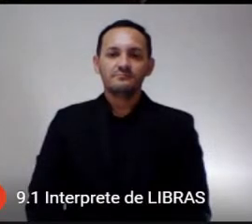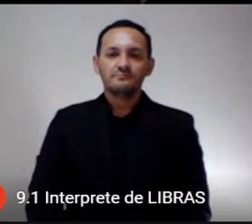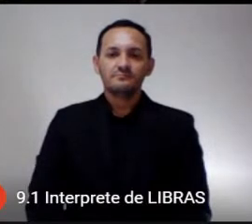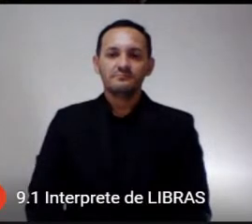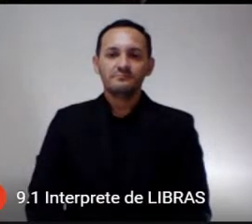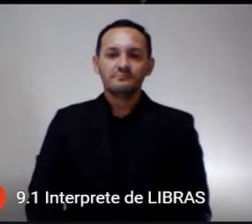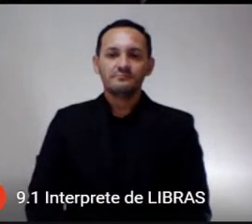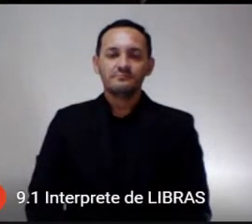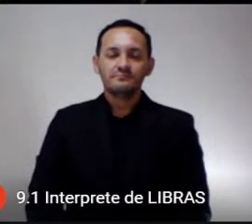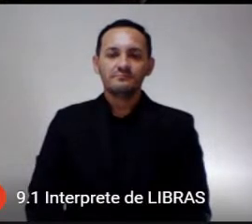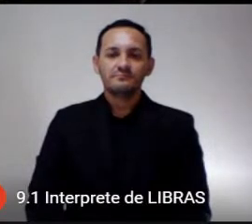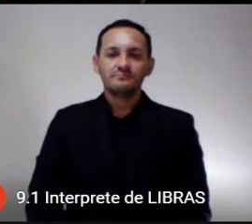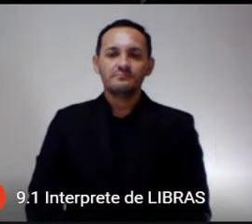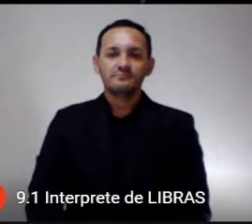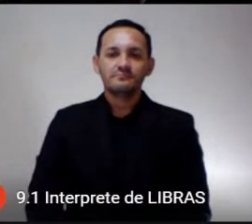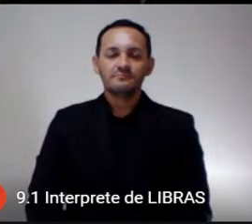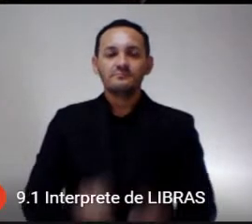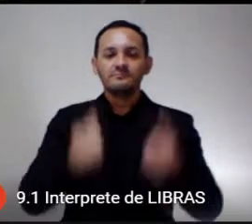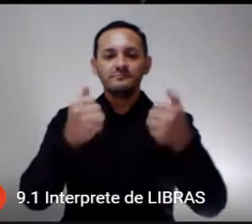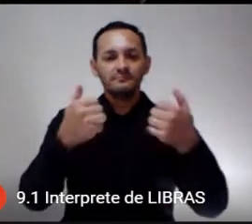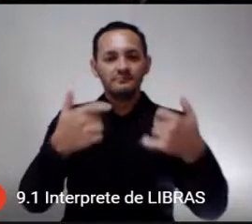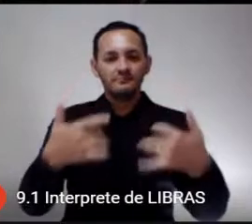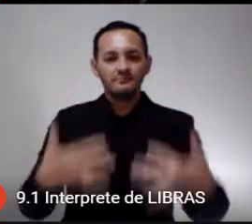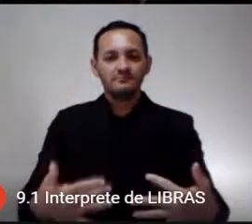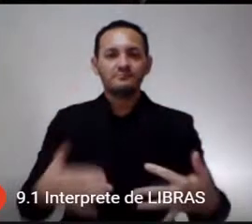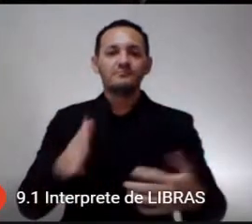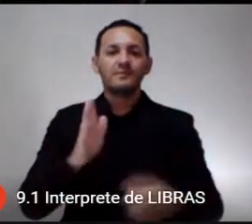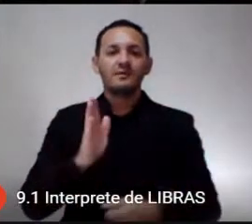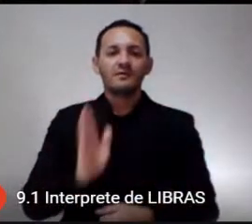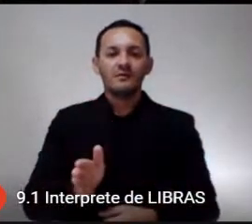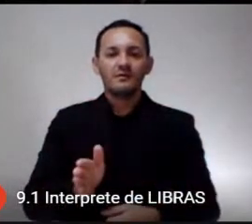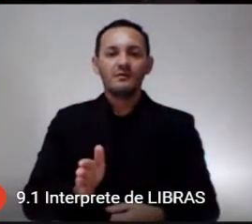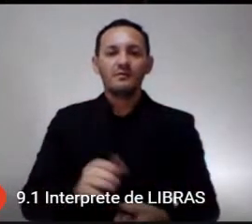Como já anunciado,